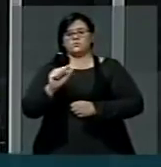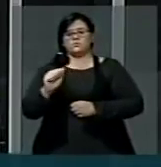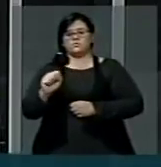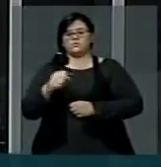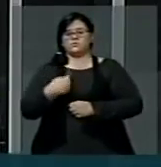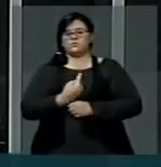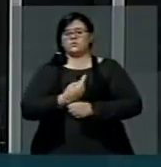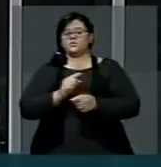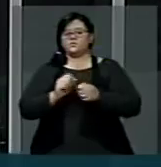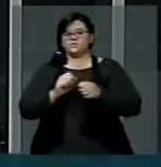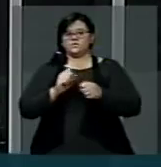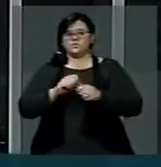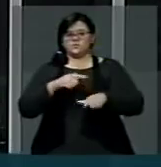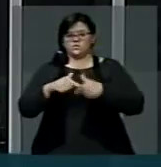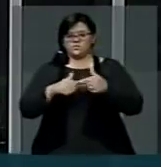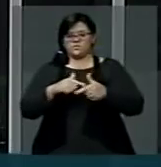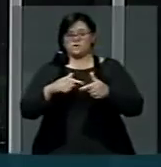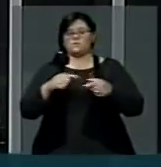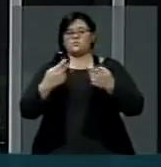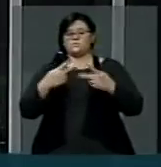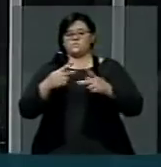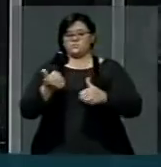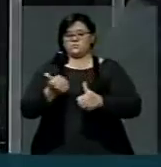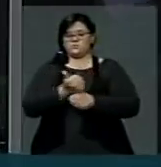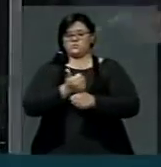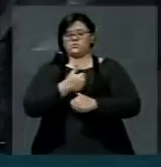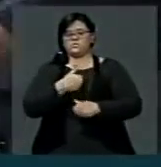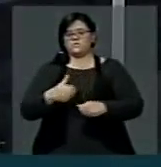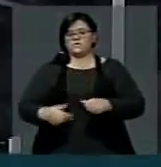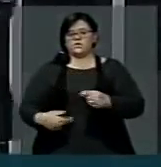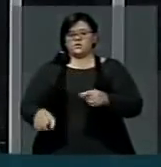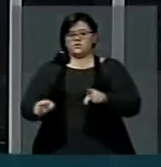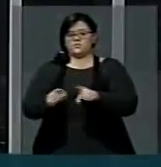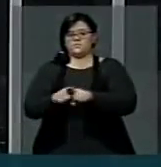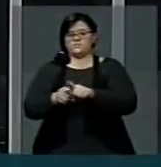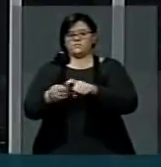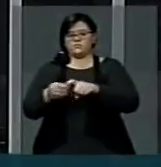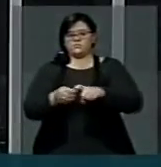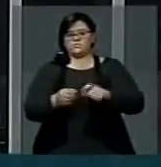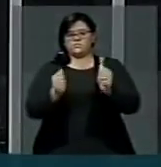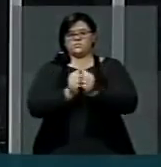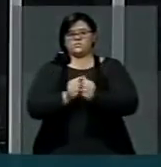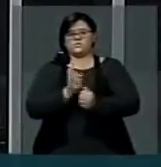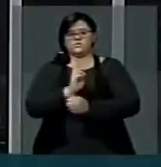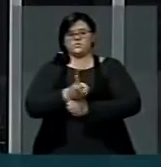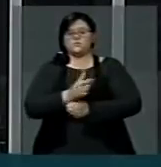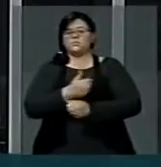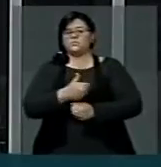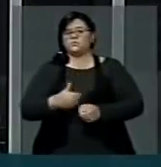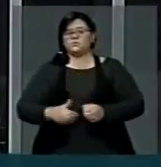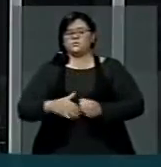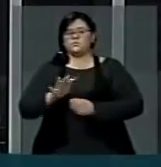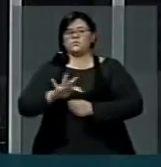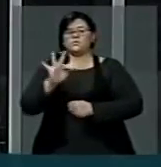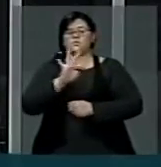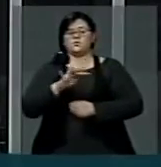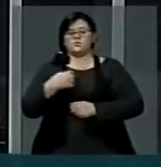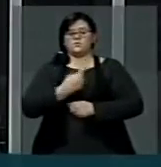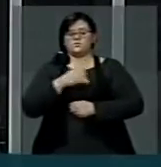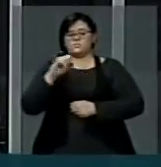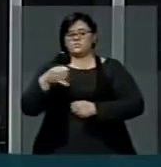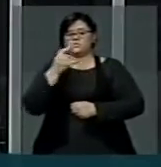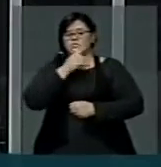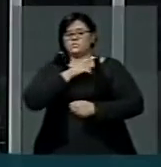nosso mandato um parceiro do nosso governo, do governo federal, para que nós possamos aproveitar esse momento